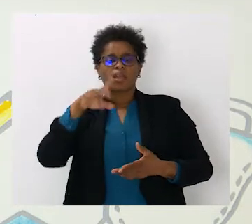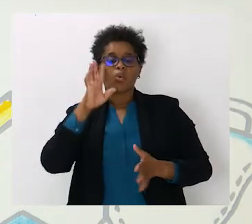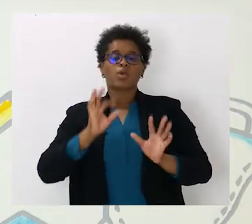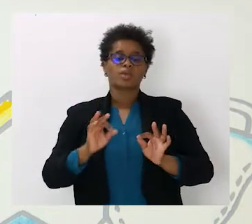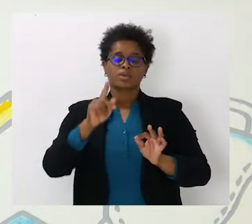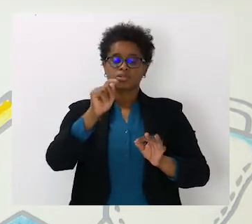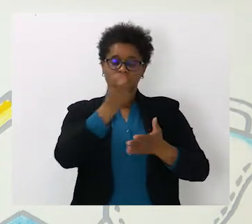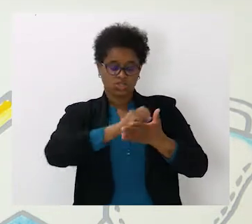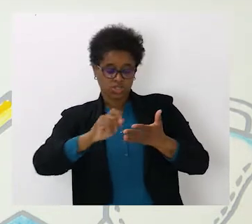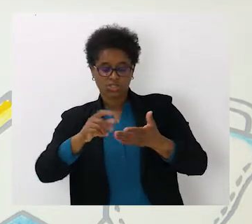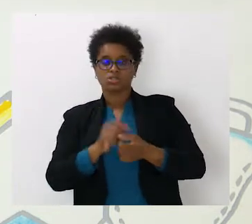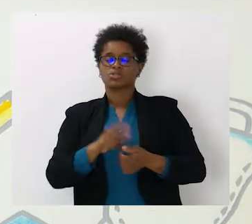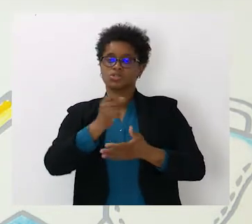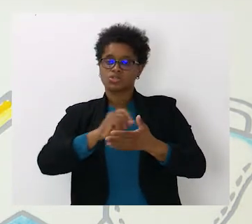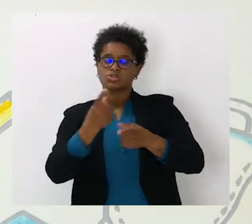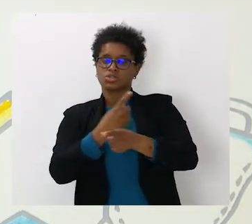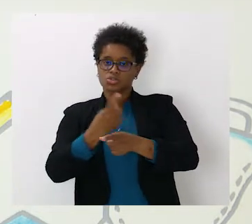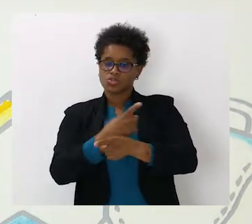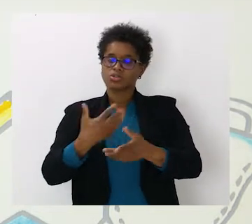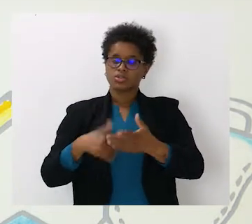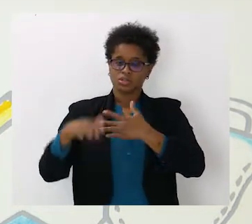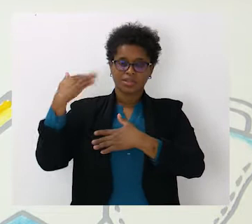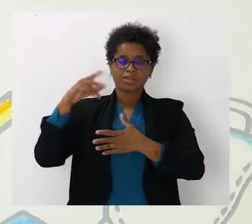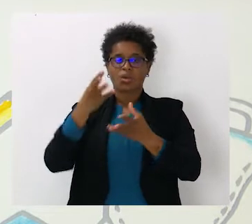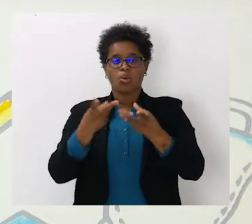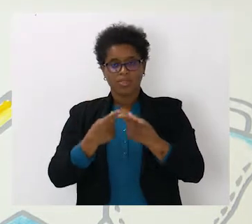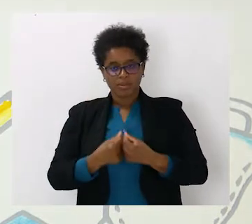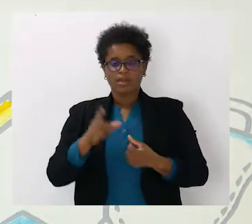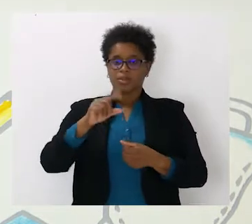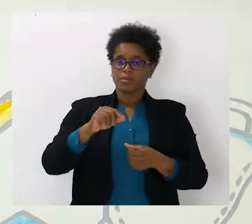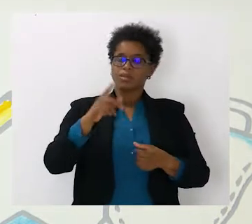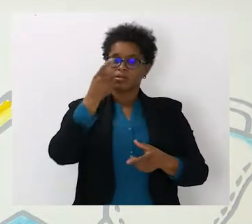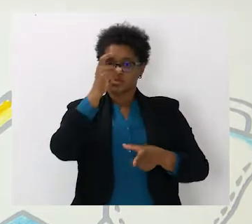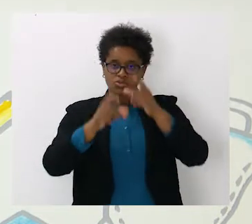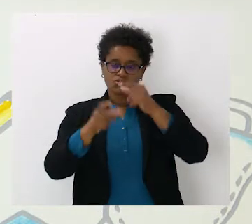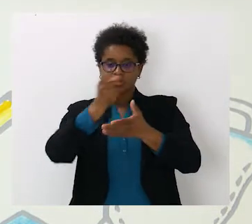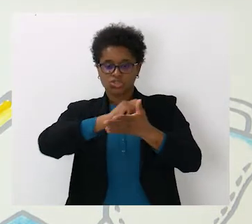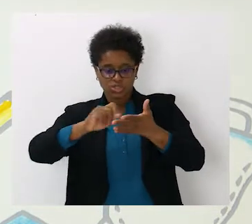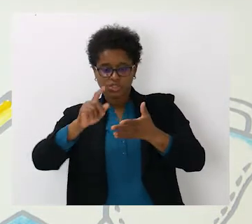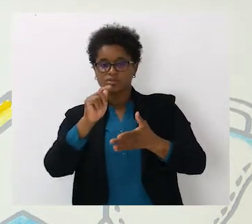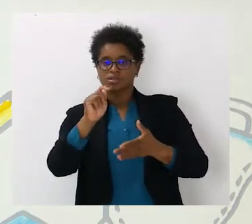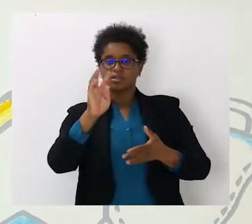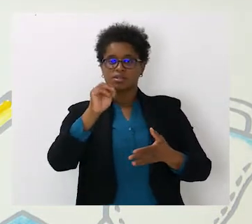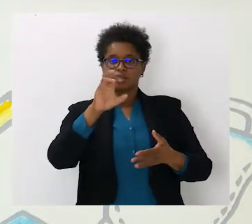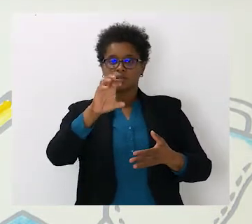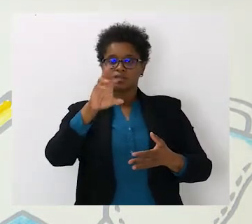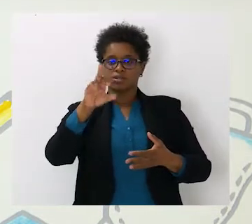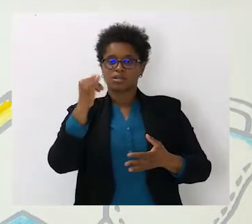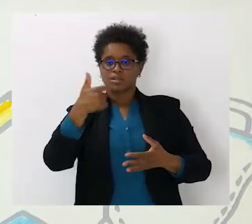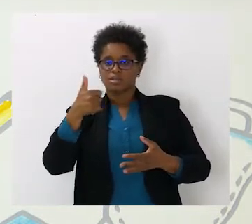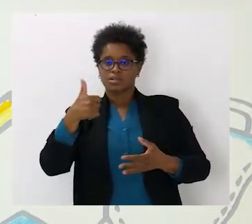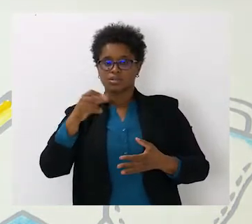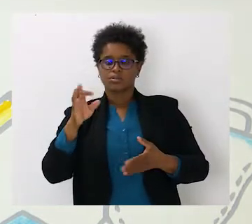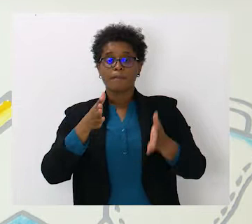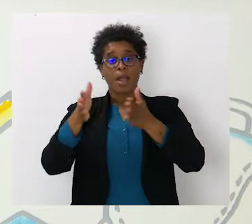Quem cuidava da escrita, dos registros dos bens e da contabilidade são os escribas. E,